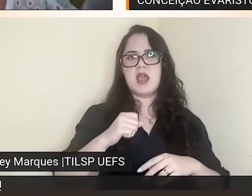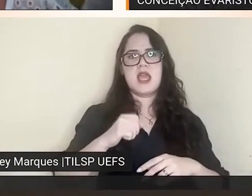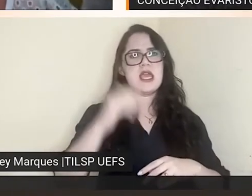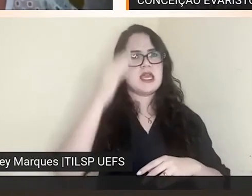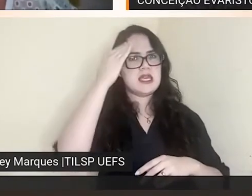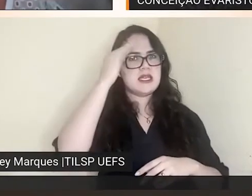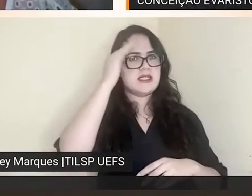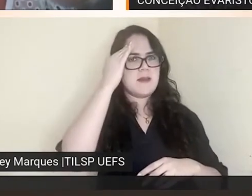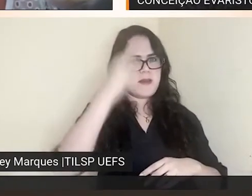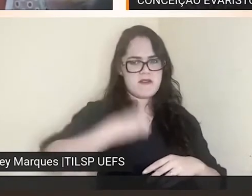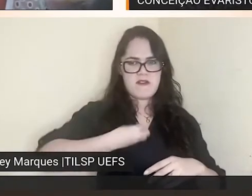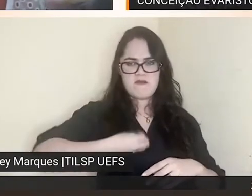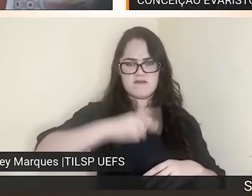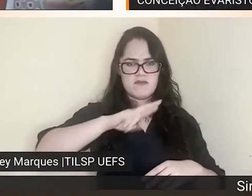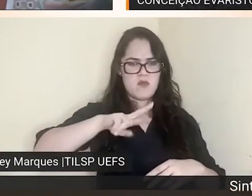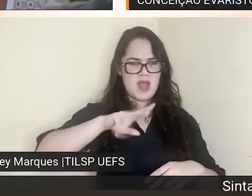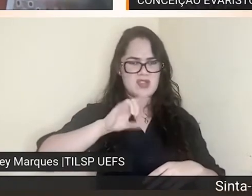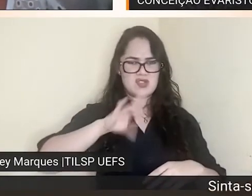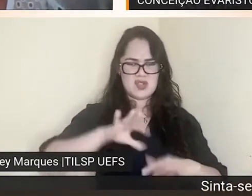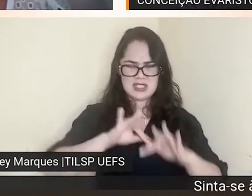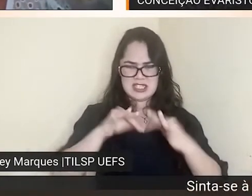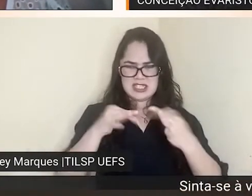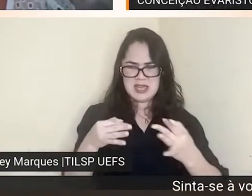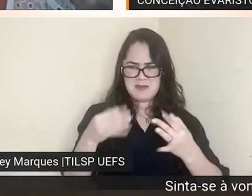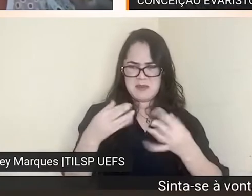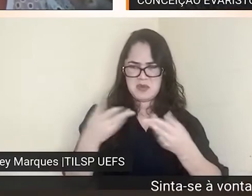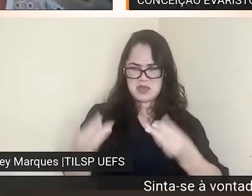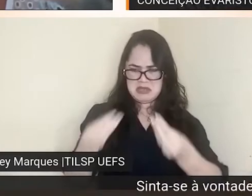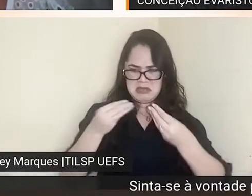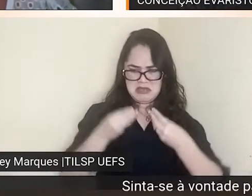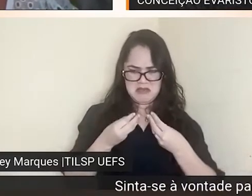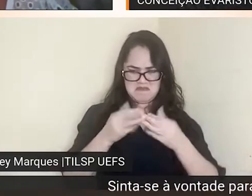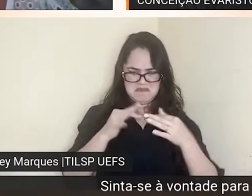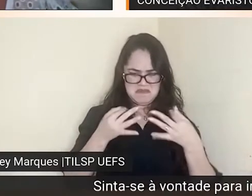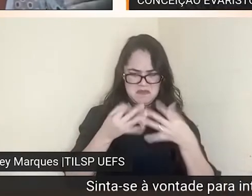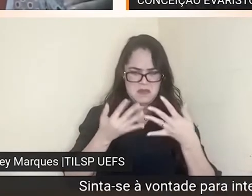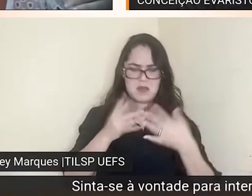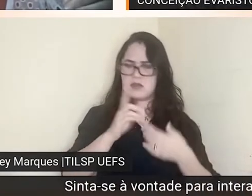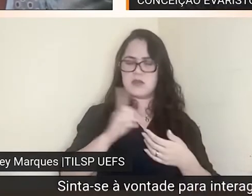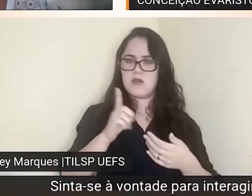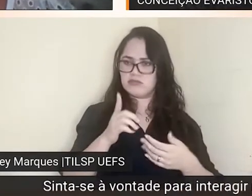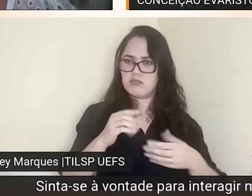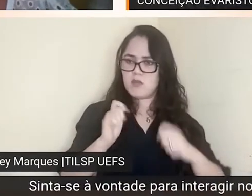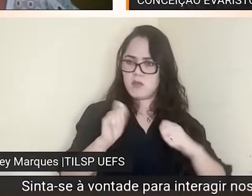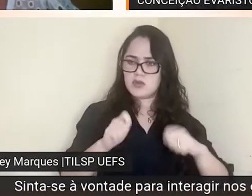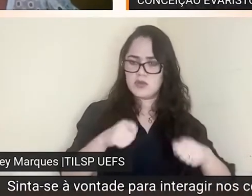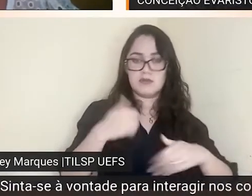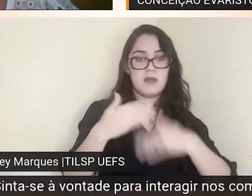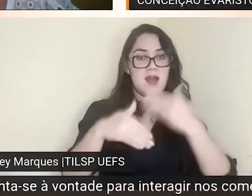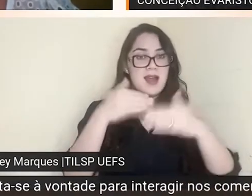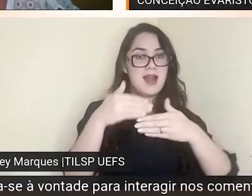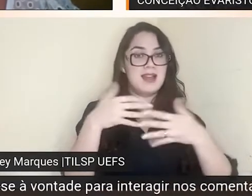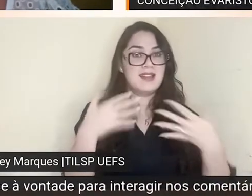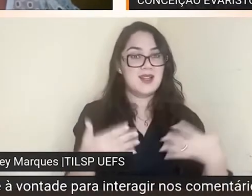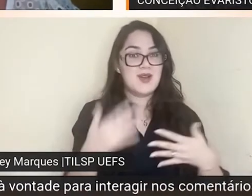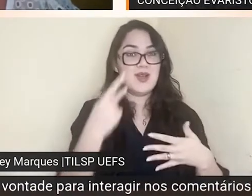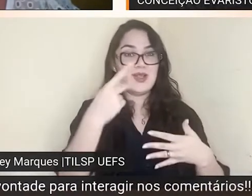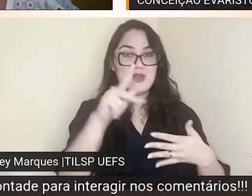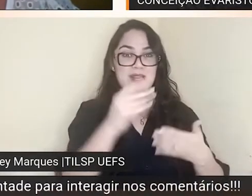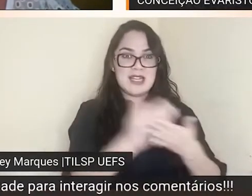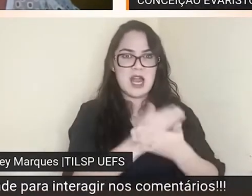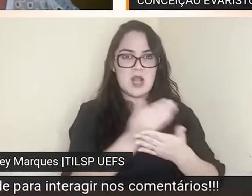pouco que nos era oferecido. A gente pode afirmar que, então, que a tua literatura é um caminho de